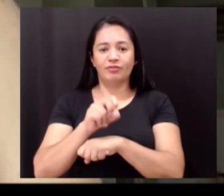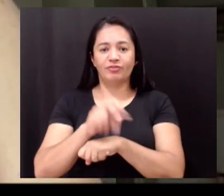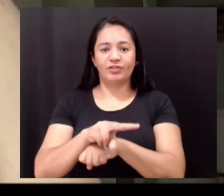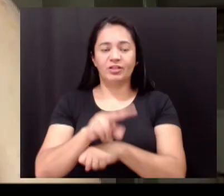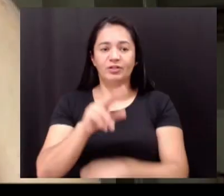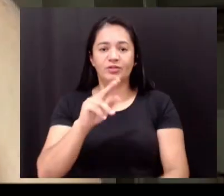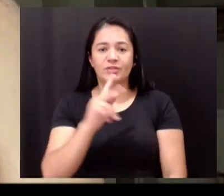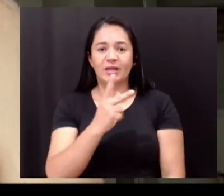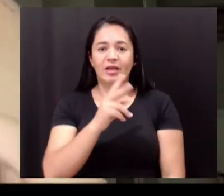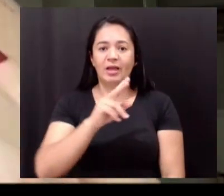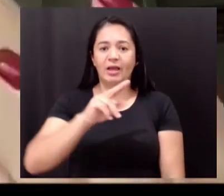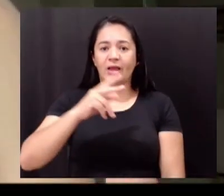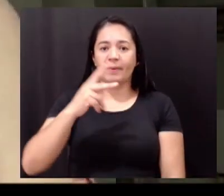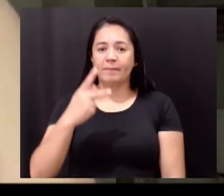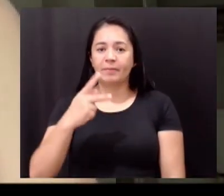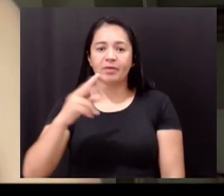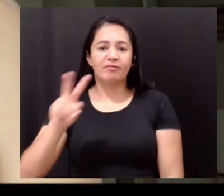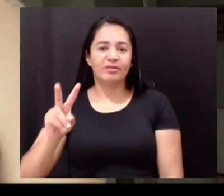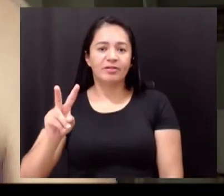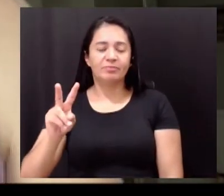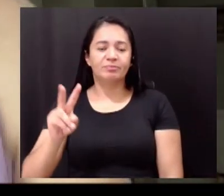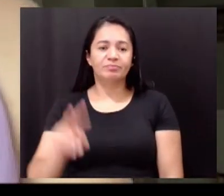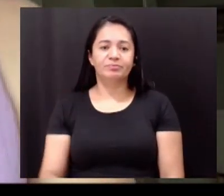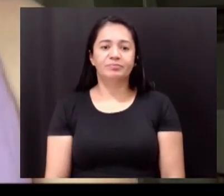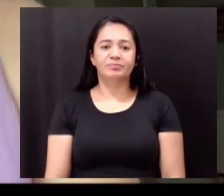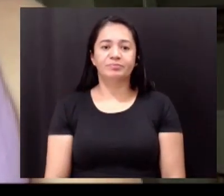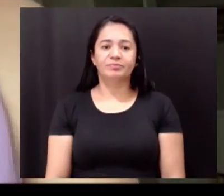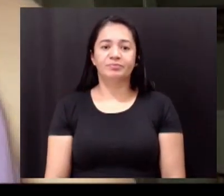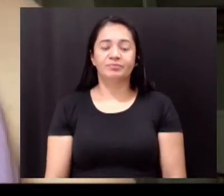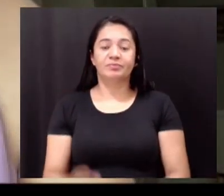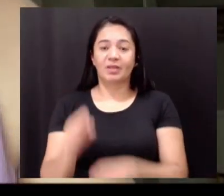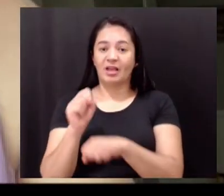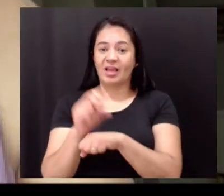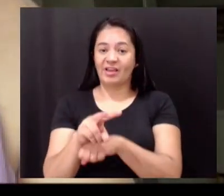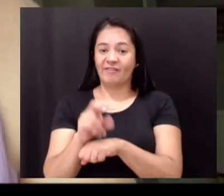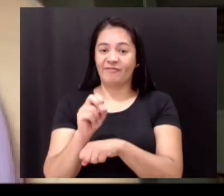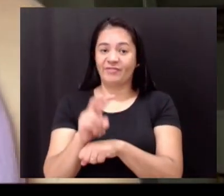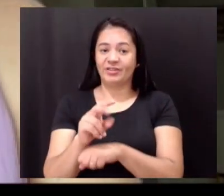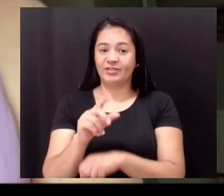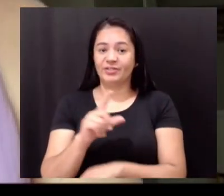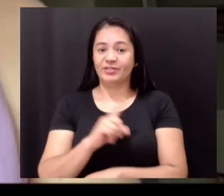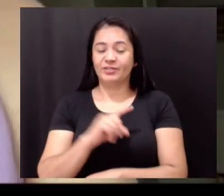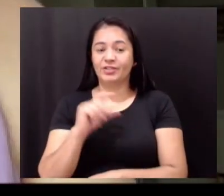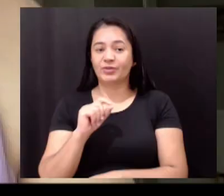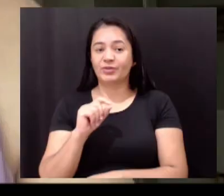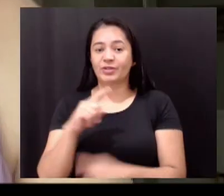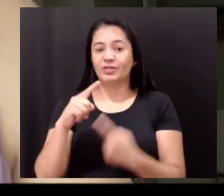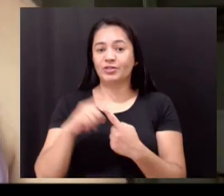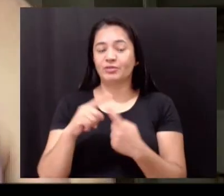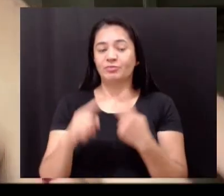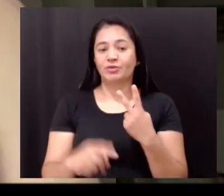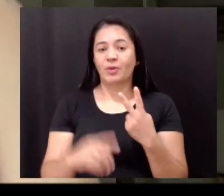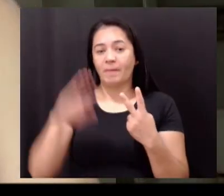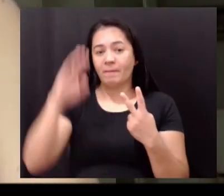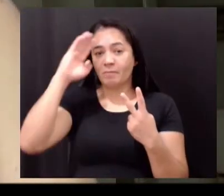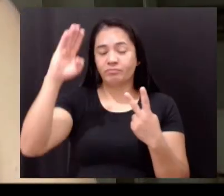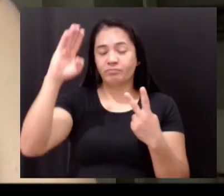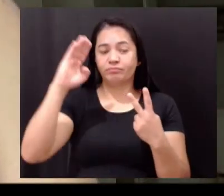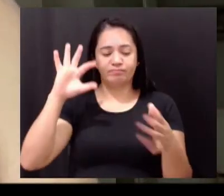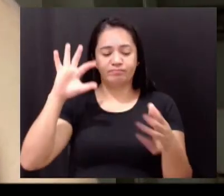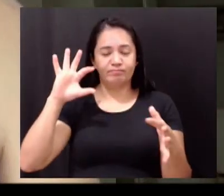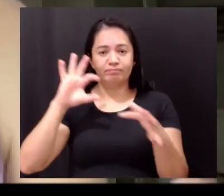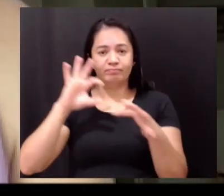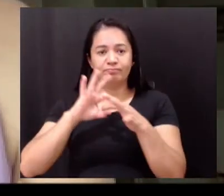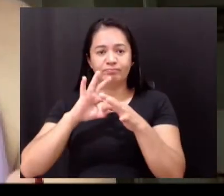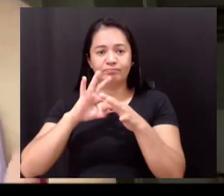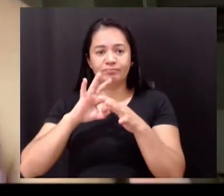HPV, esse vírus, ele tem dois subtipos que são principalmente ligados a verrugas